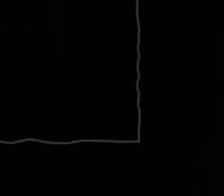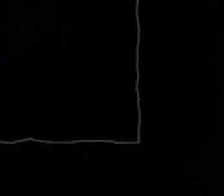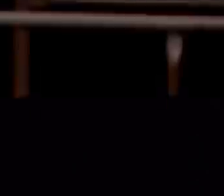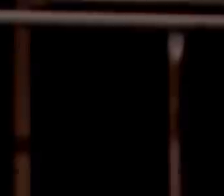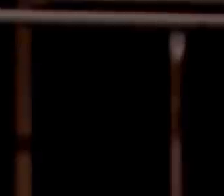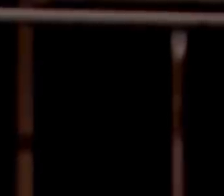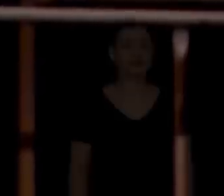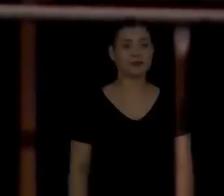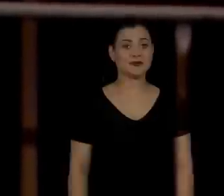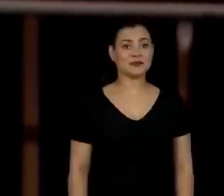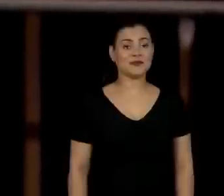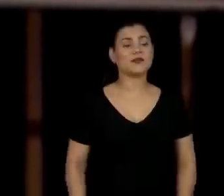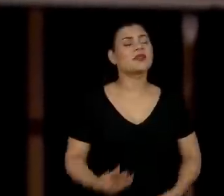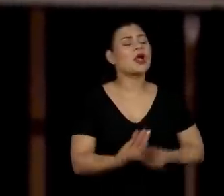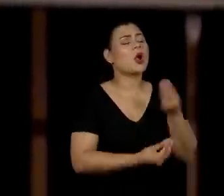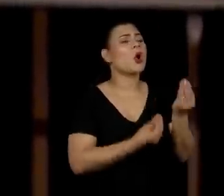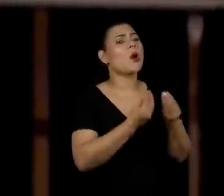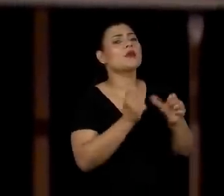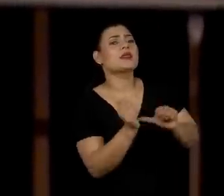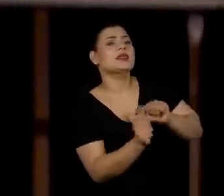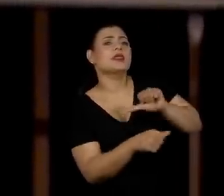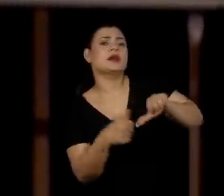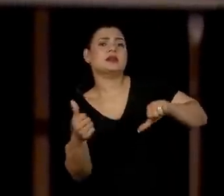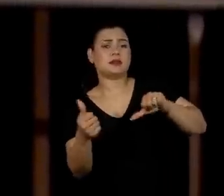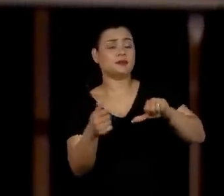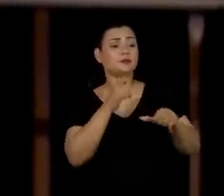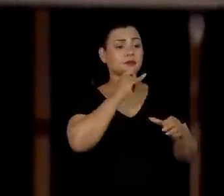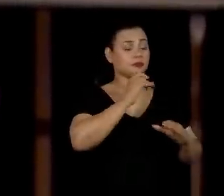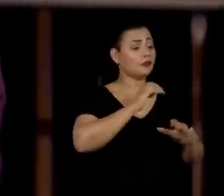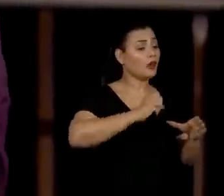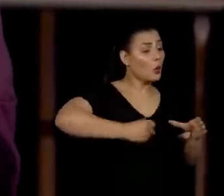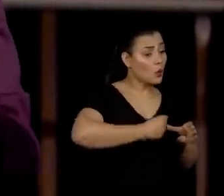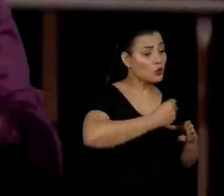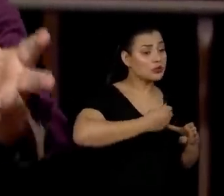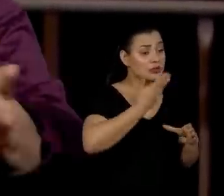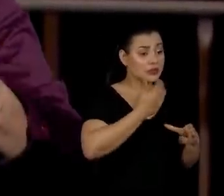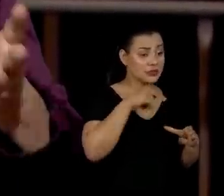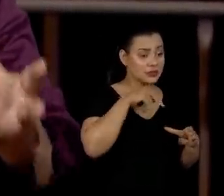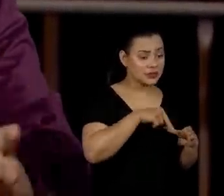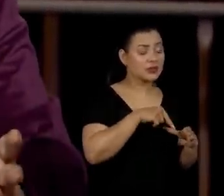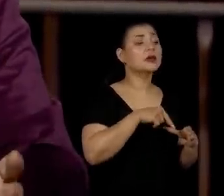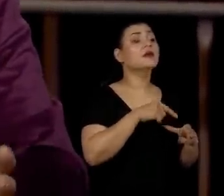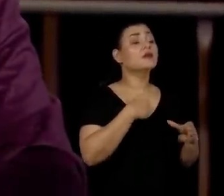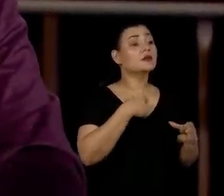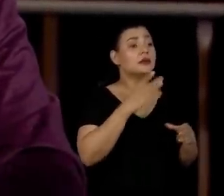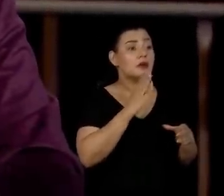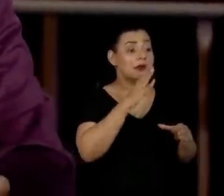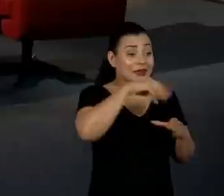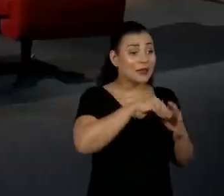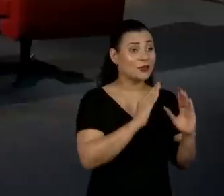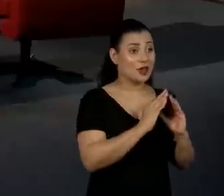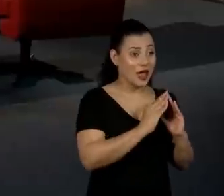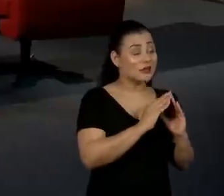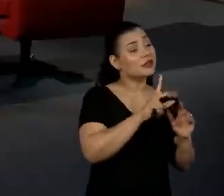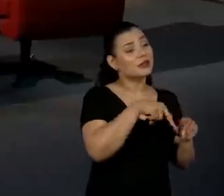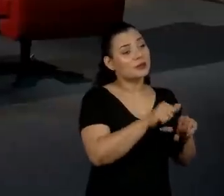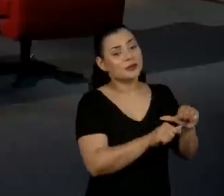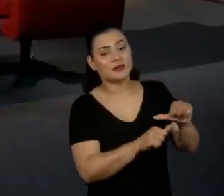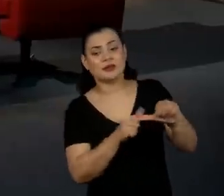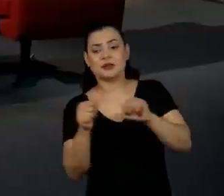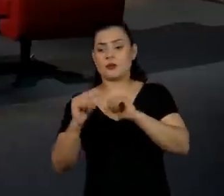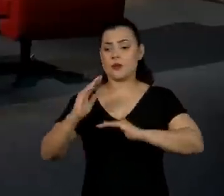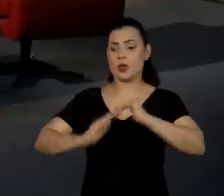como que foi essa transição assim de uma cozinha que você foi conhecendo dentro de casa para cozinha